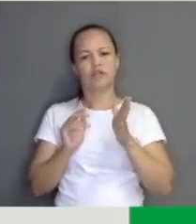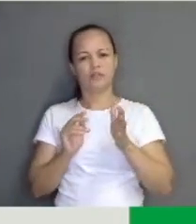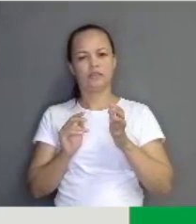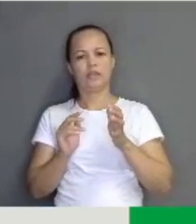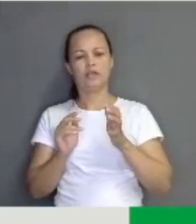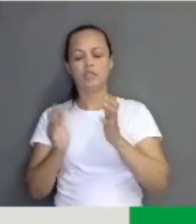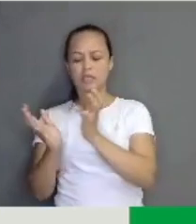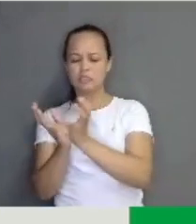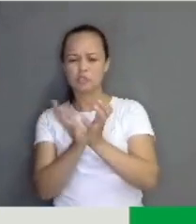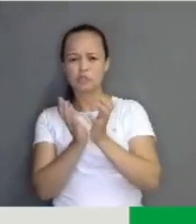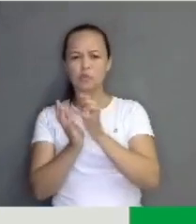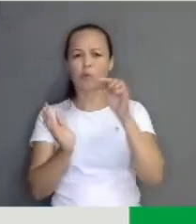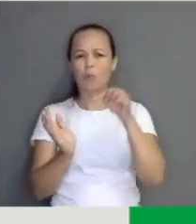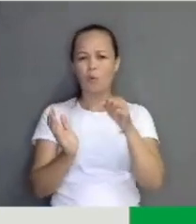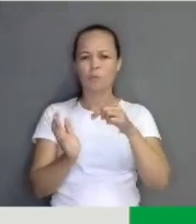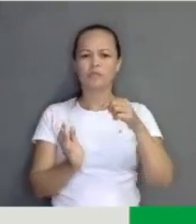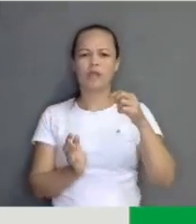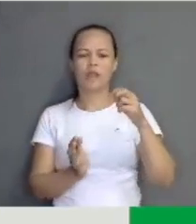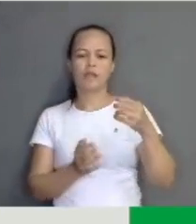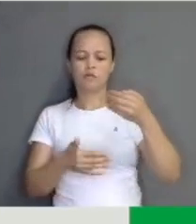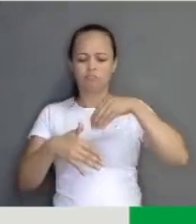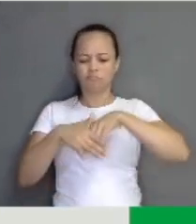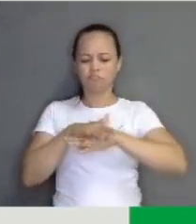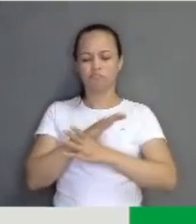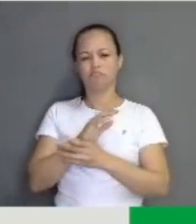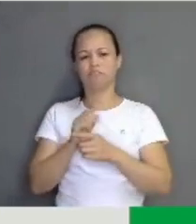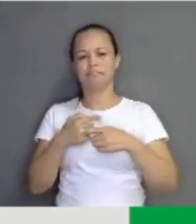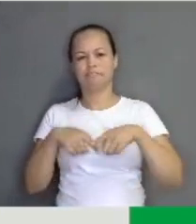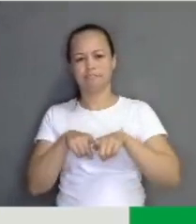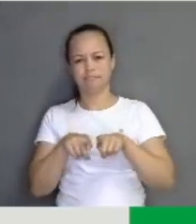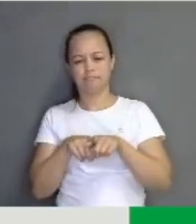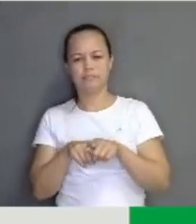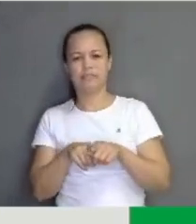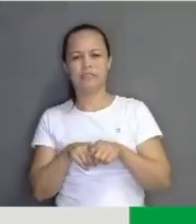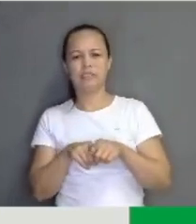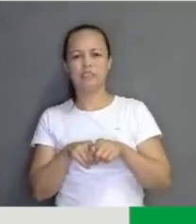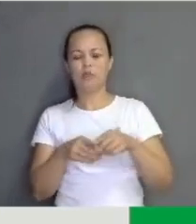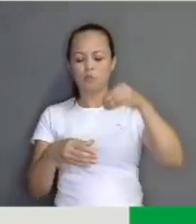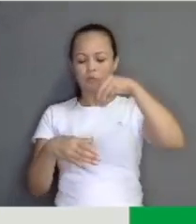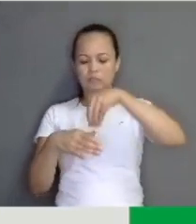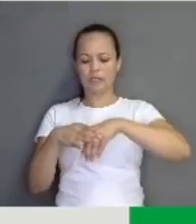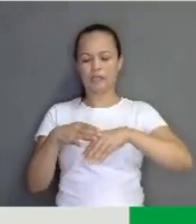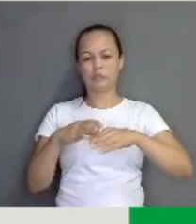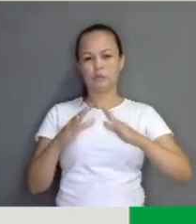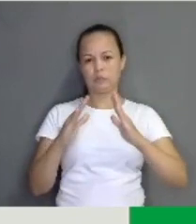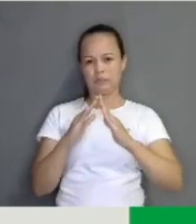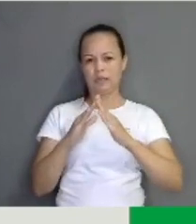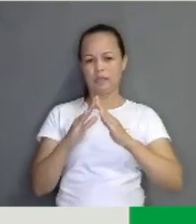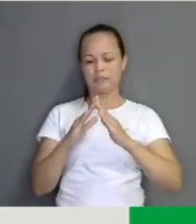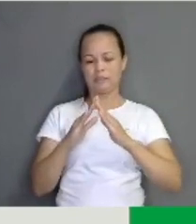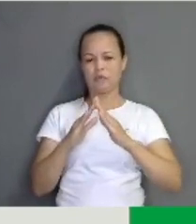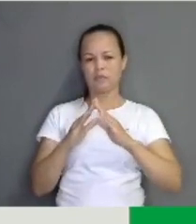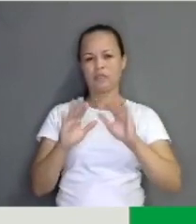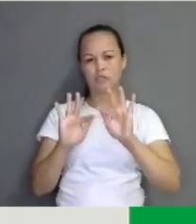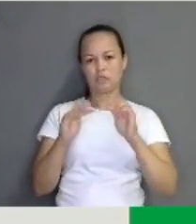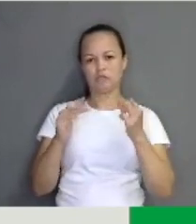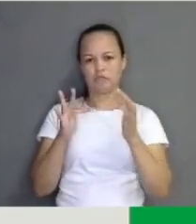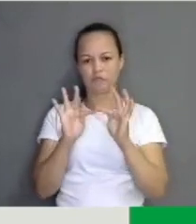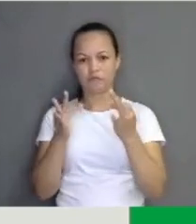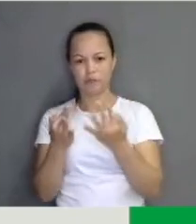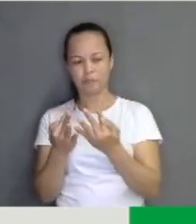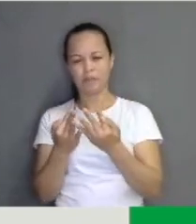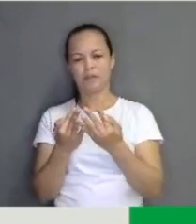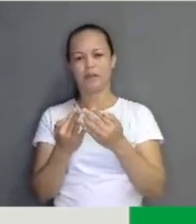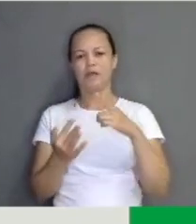costumes. Os nossos costumes do grupo social de dentro da nossa casa, ou seja, a nossa família, tem aqui, ó, a hora